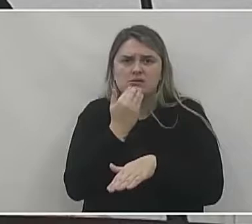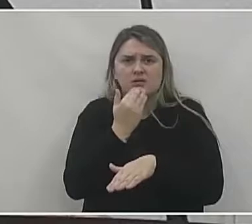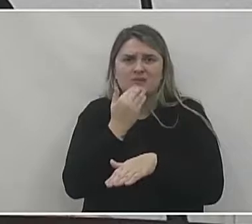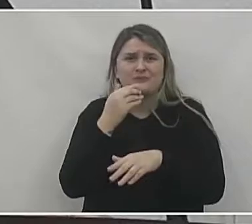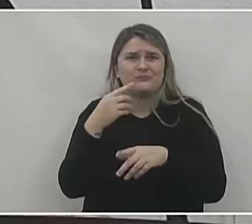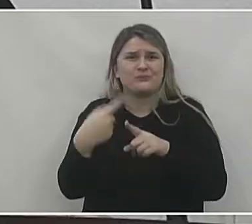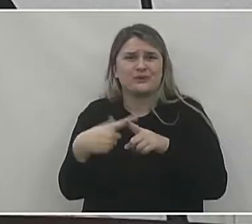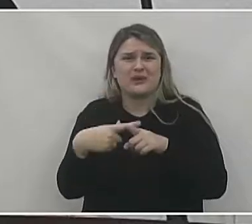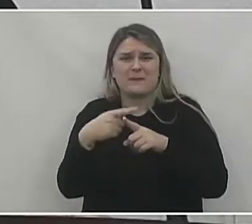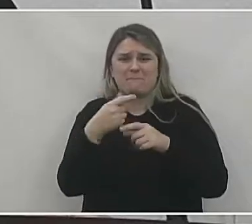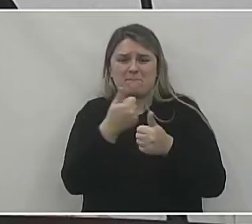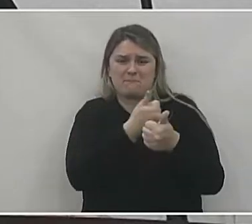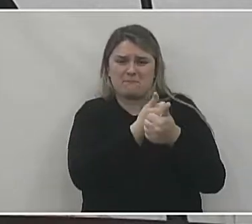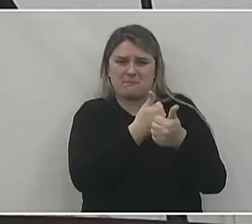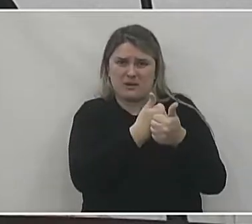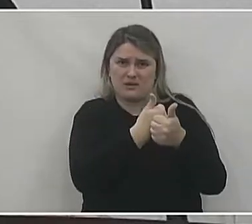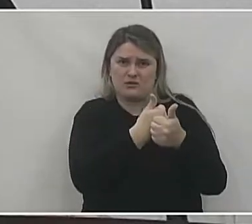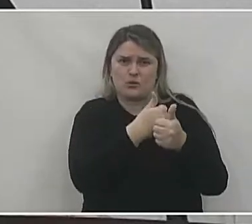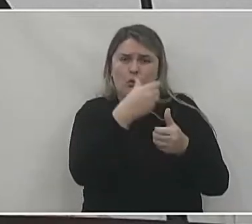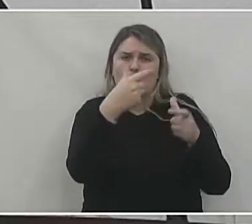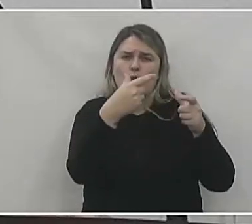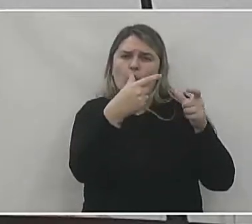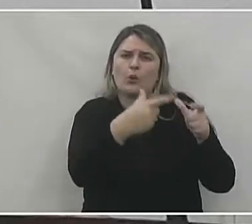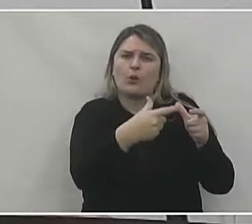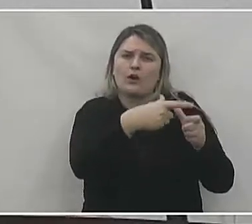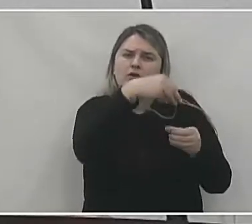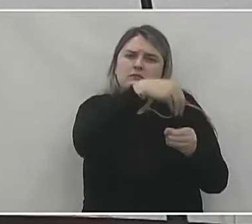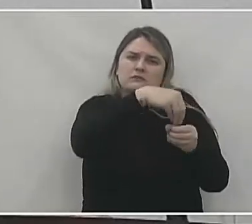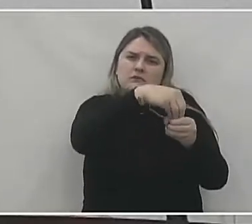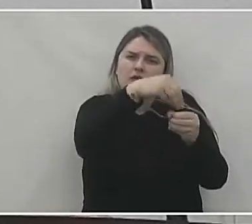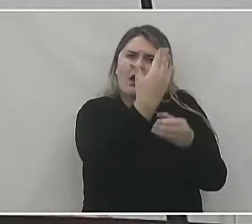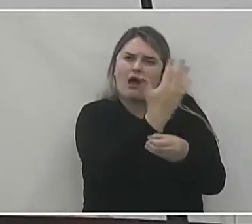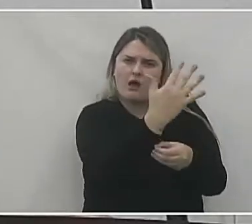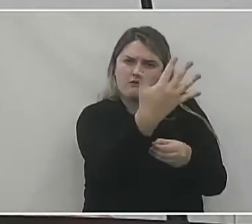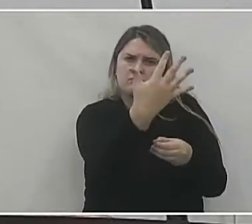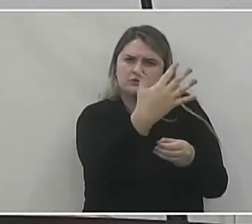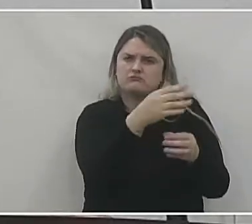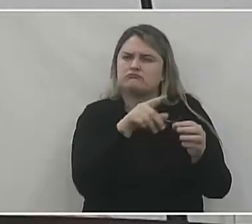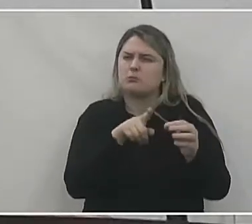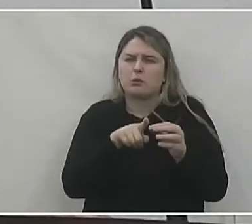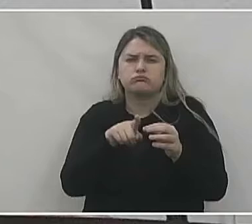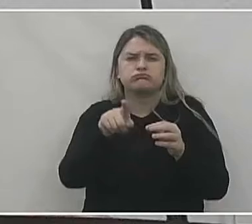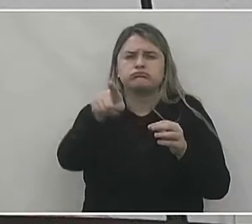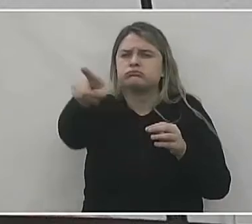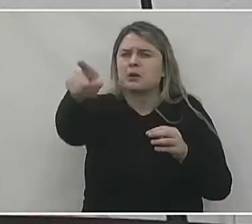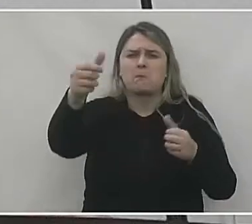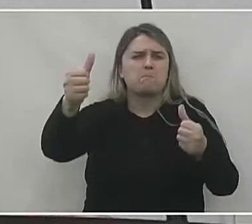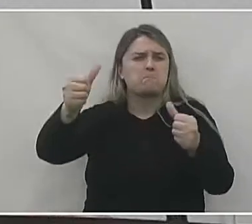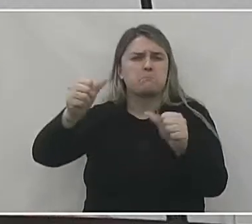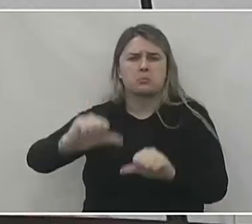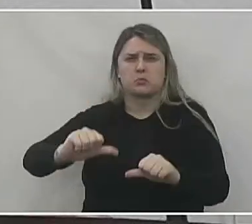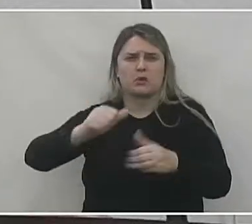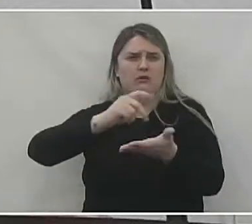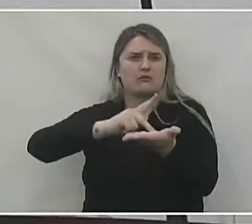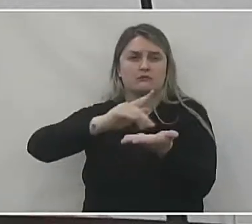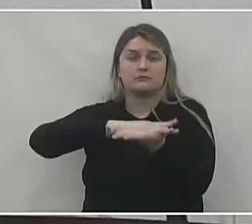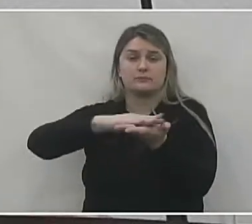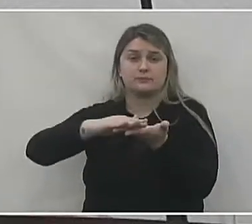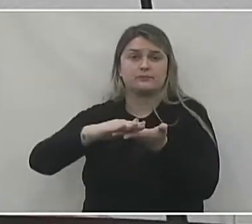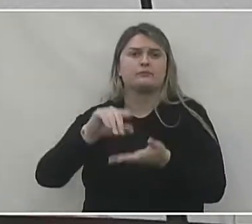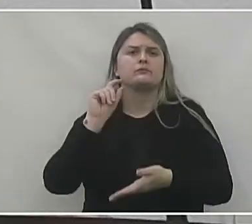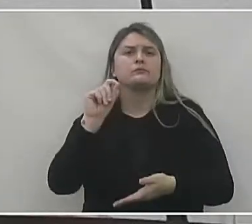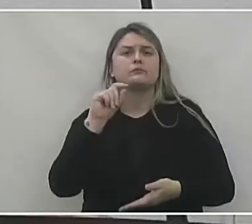principalmente ali daquele viveiro do trevo de Porto Vitória até uma altura aqui é o pior trajeto. O que